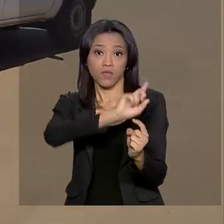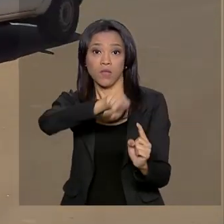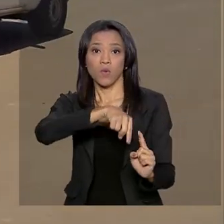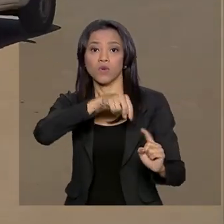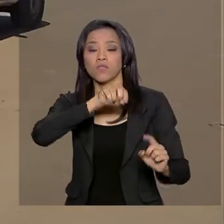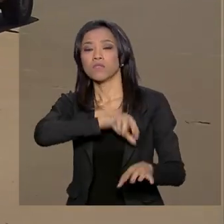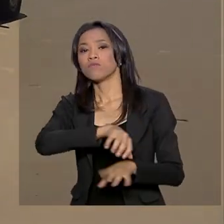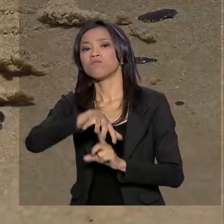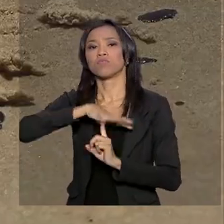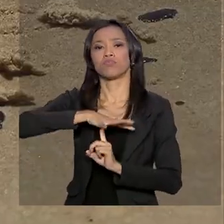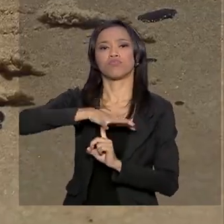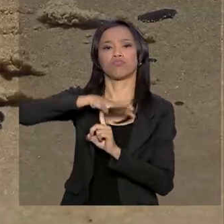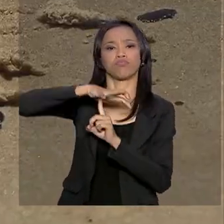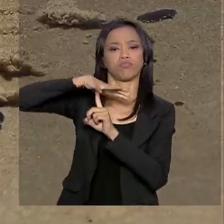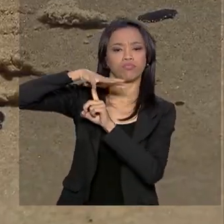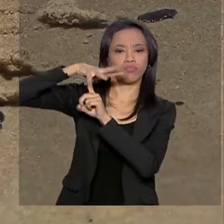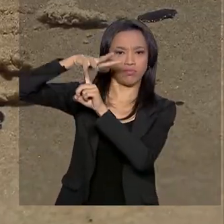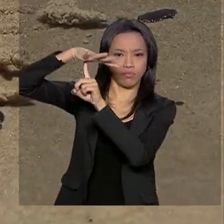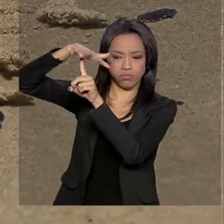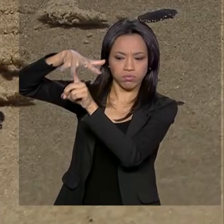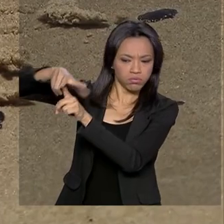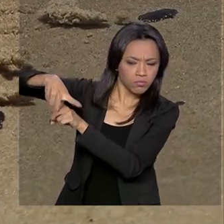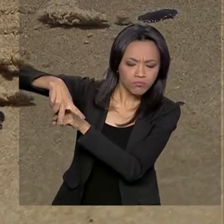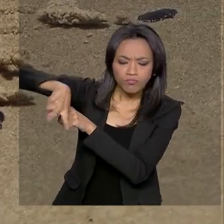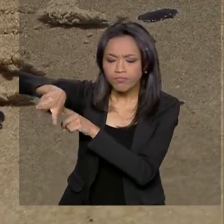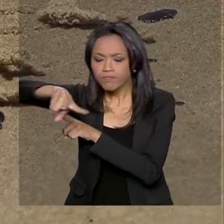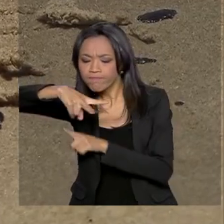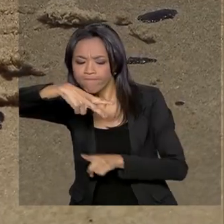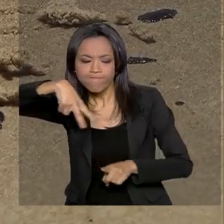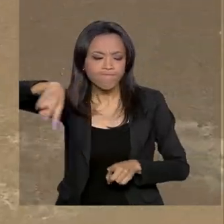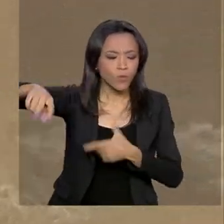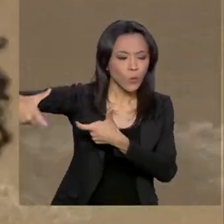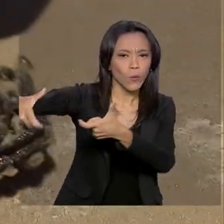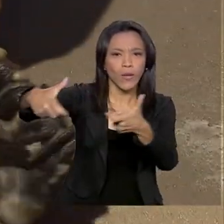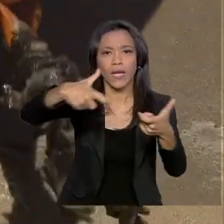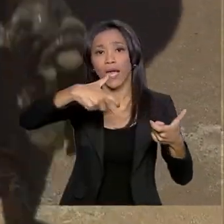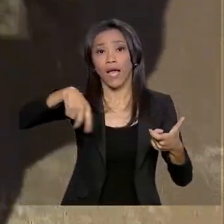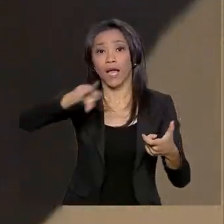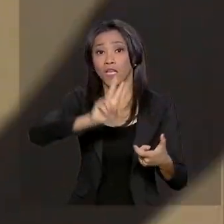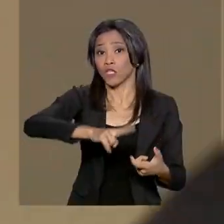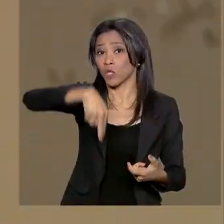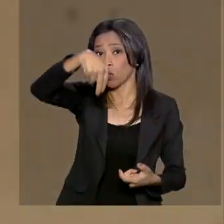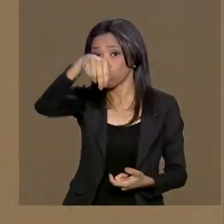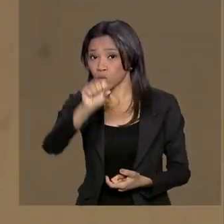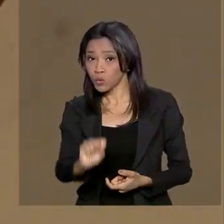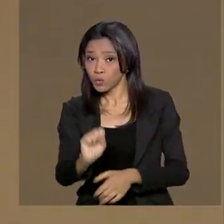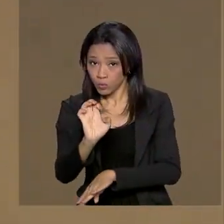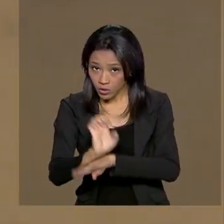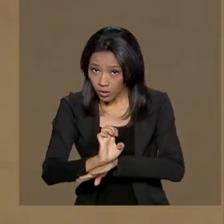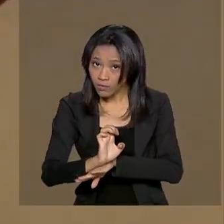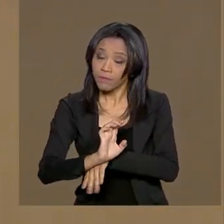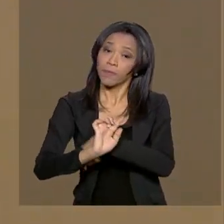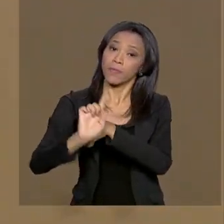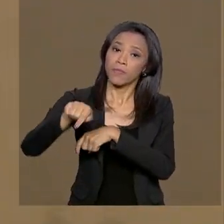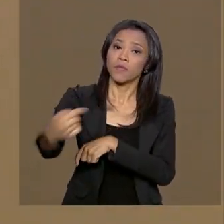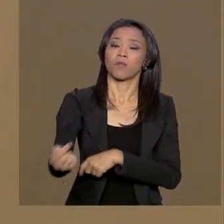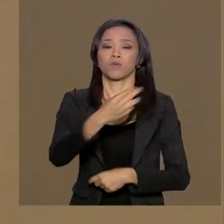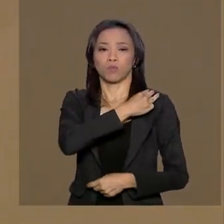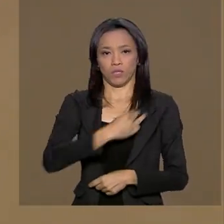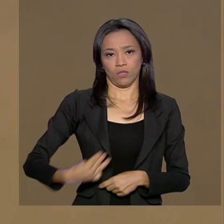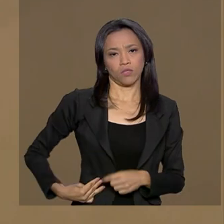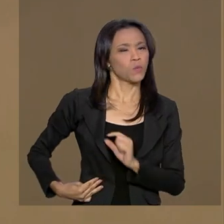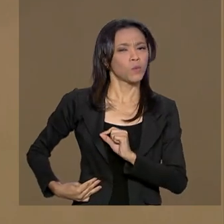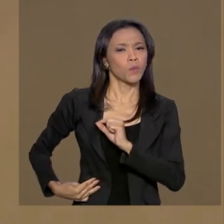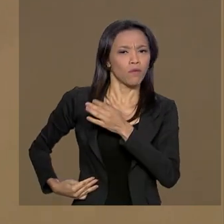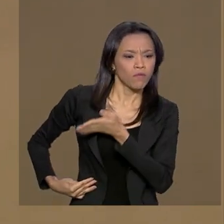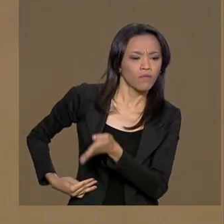onde realiza um sobrevôo pelas regiões norte e sul do estado depois o ministro vai seguir